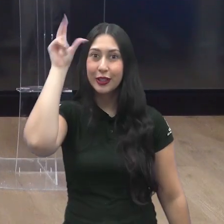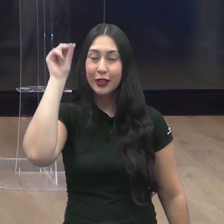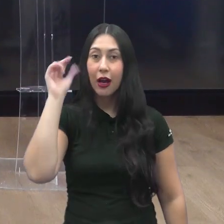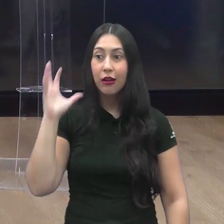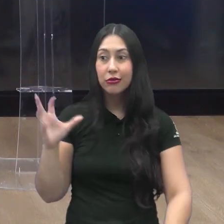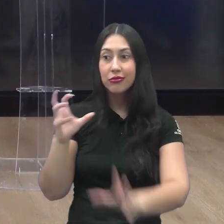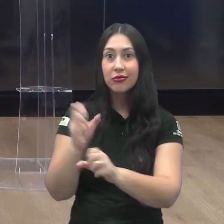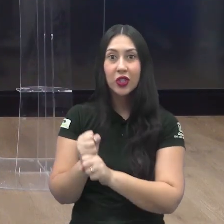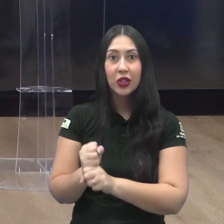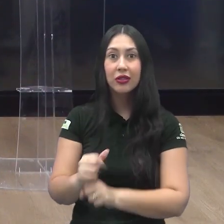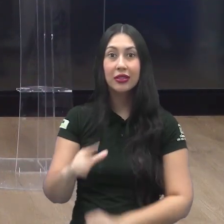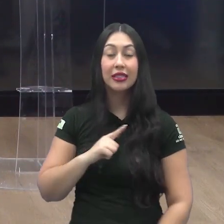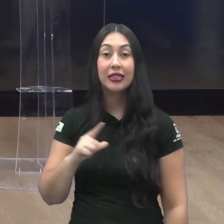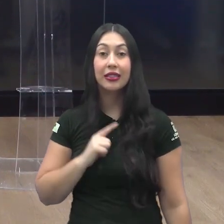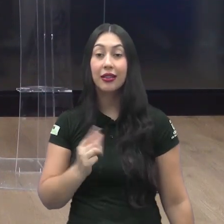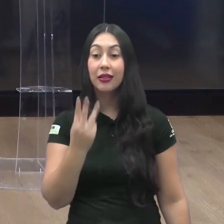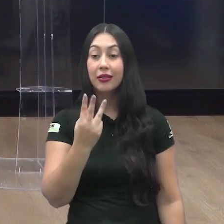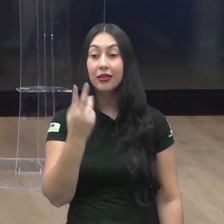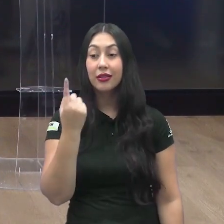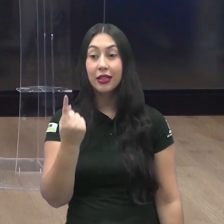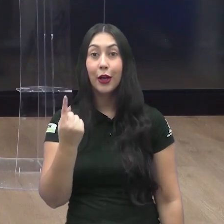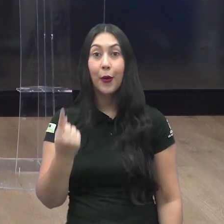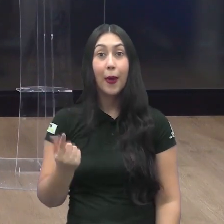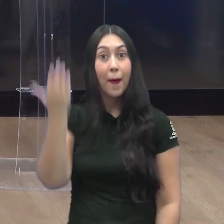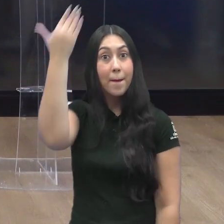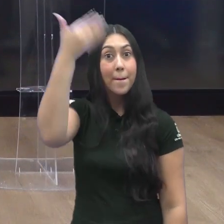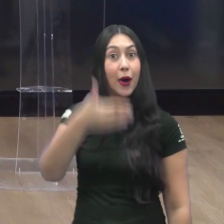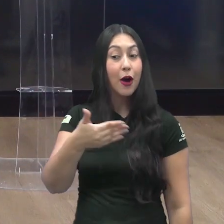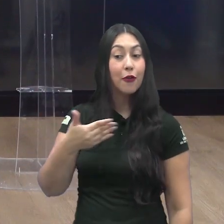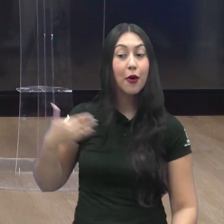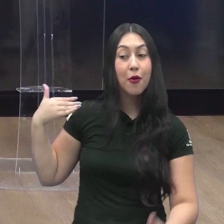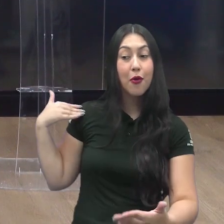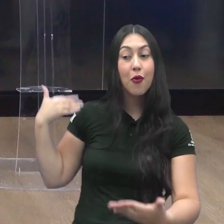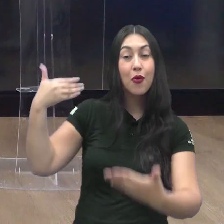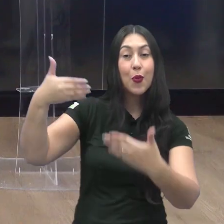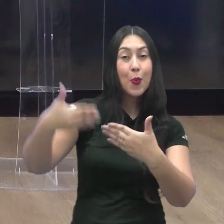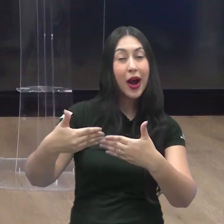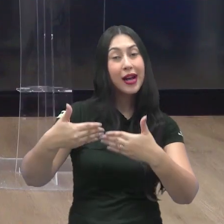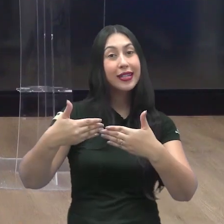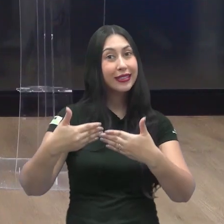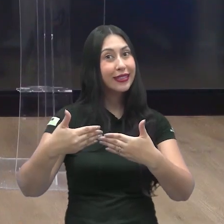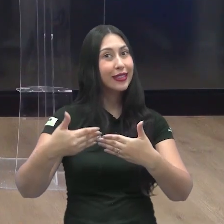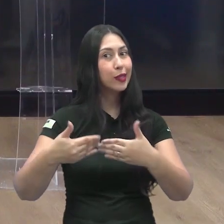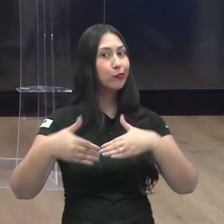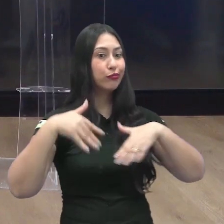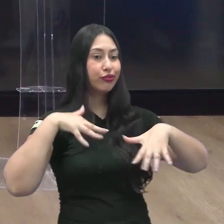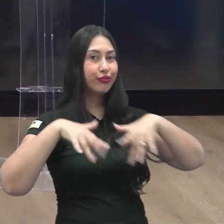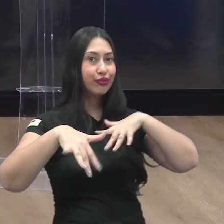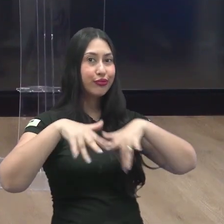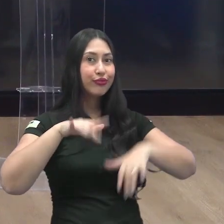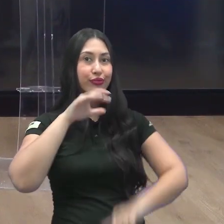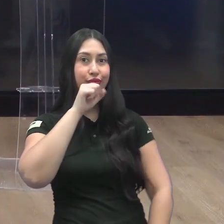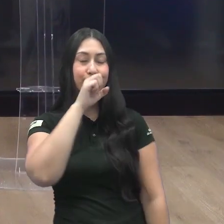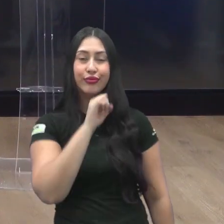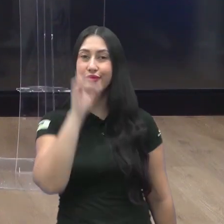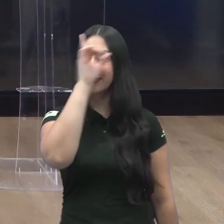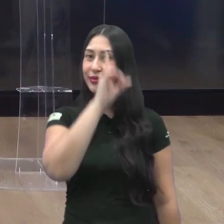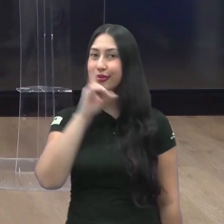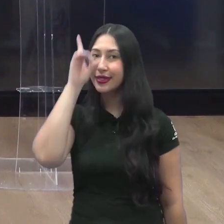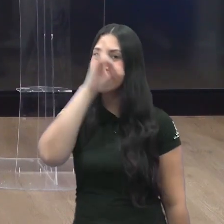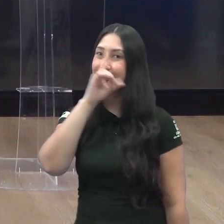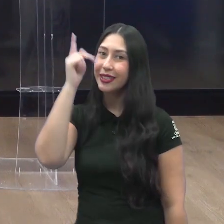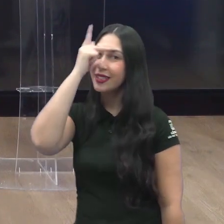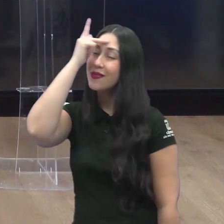Prefeitura. Ao todo, estão previstas 31 provas ao longo do ano que prometem movimentar os finais de semana